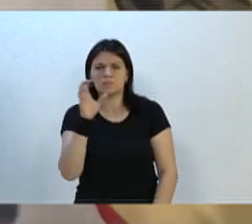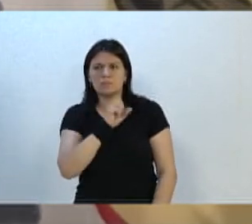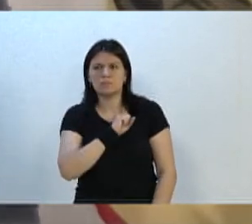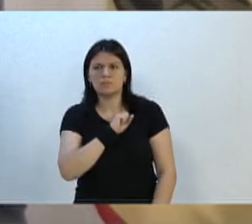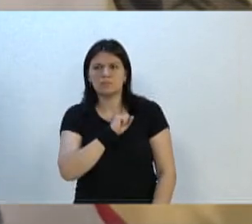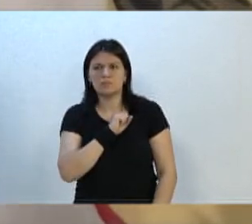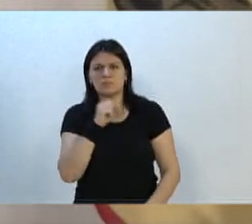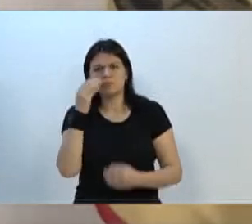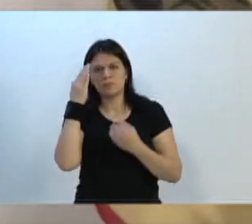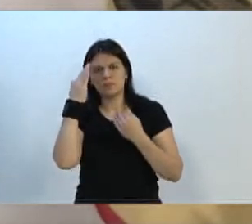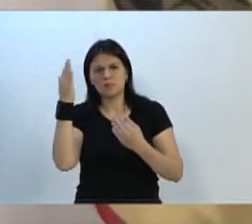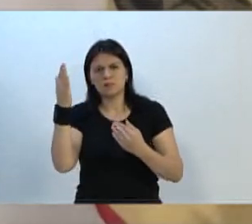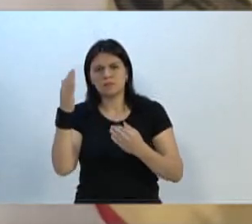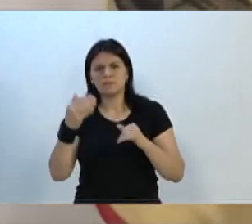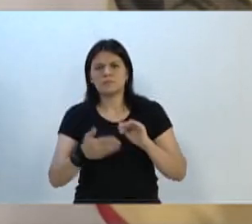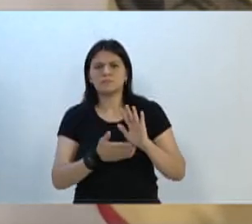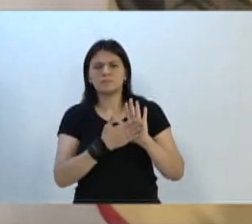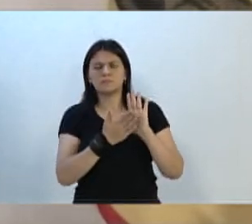obrigado